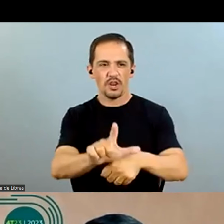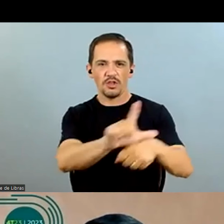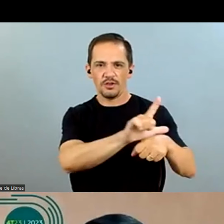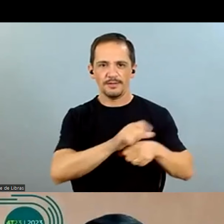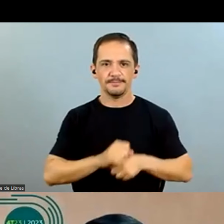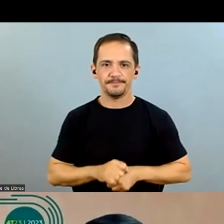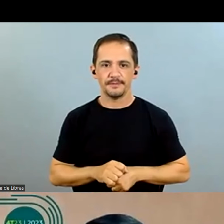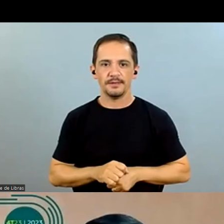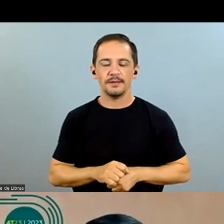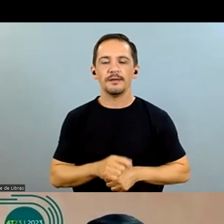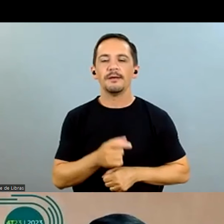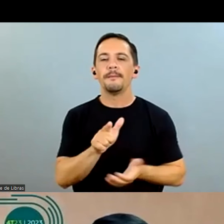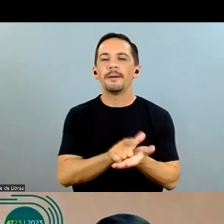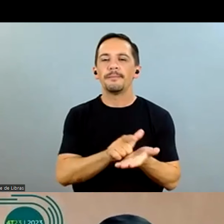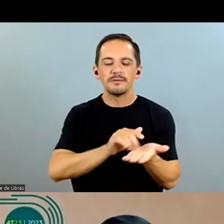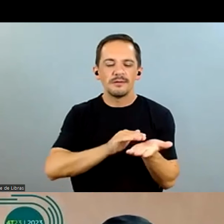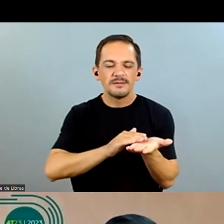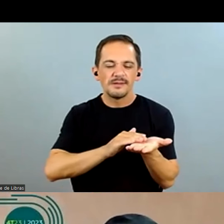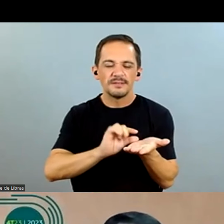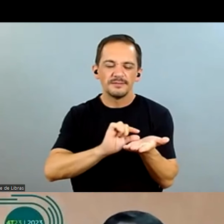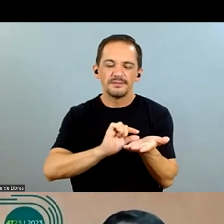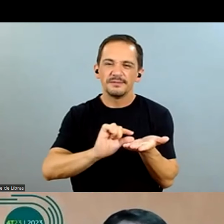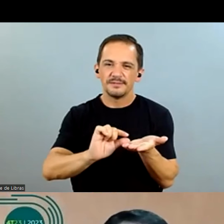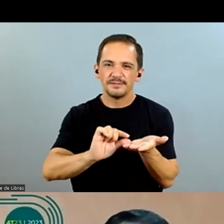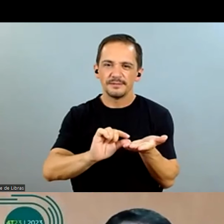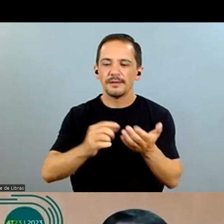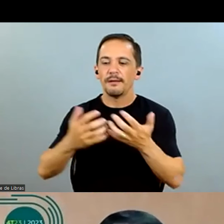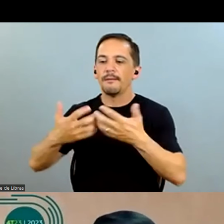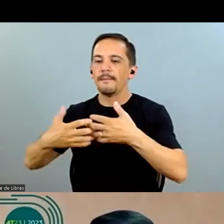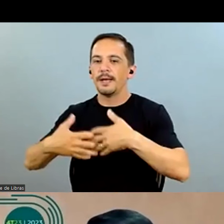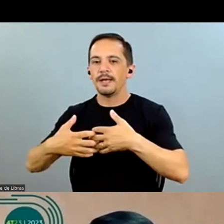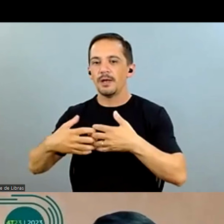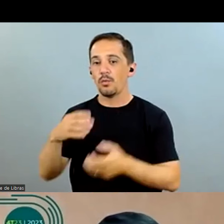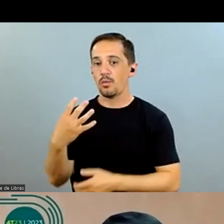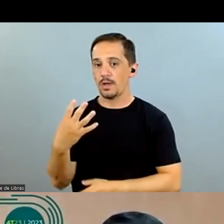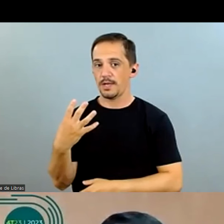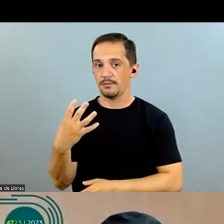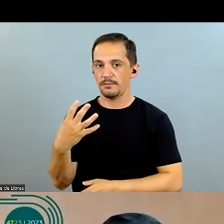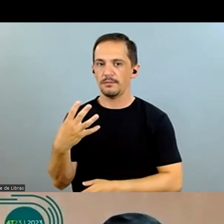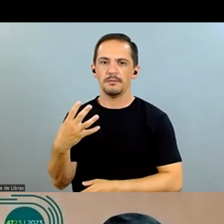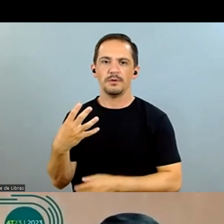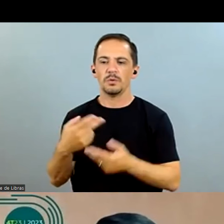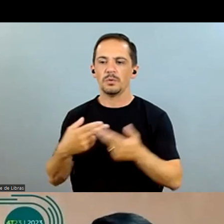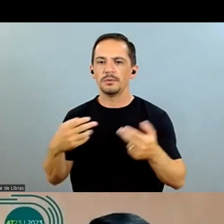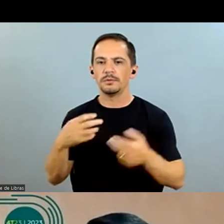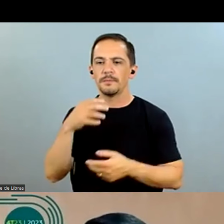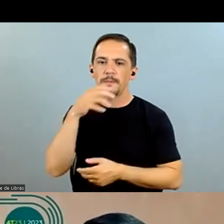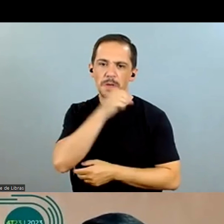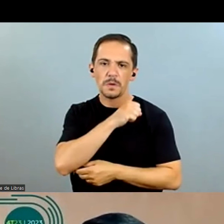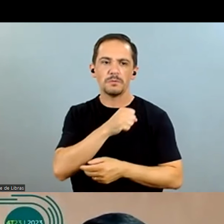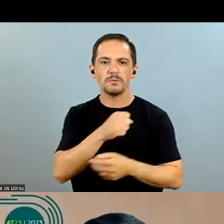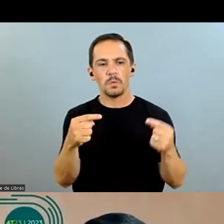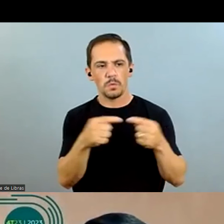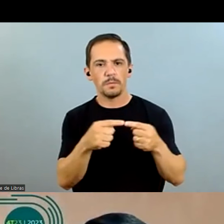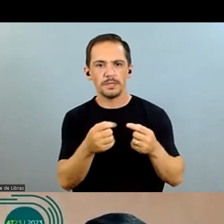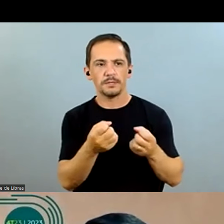baixa gramatura que são os papéis da máquina 4 para panificação e para outros usos de baixa gramatura para esses papéis